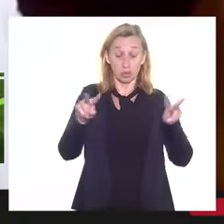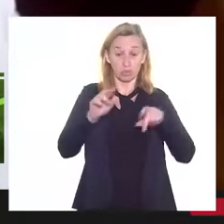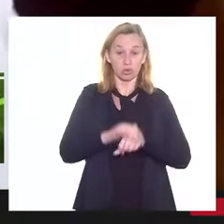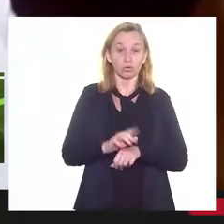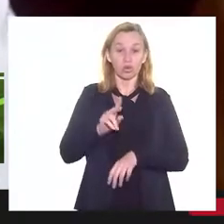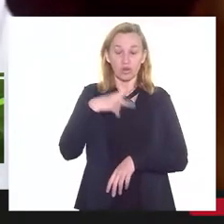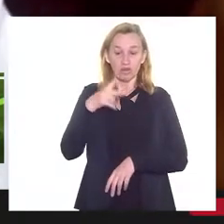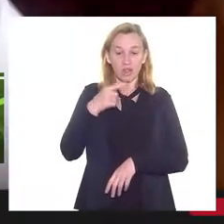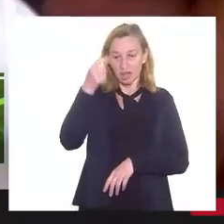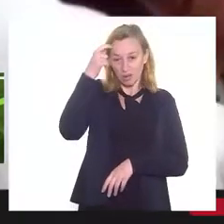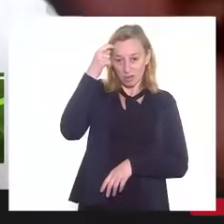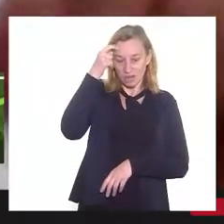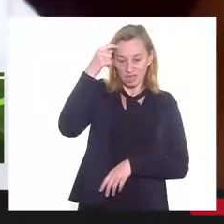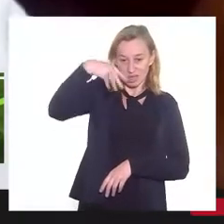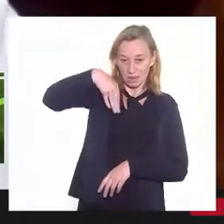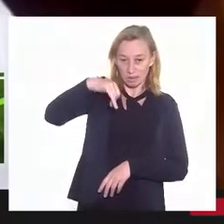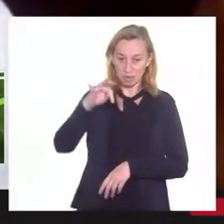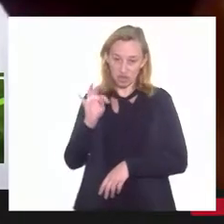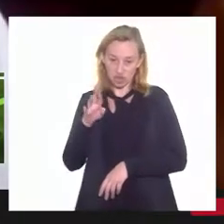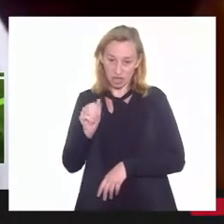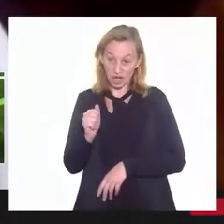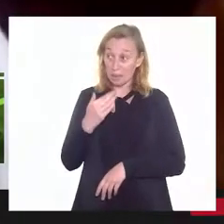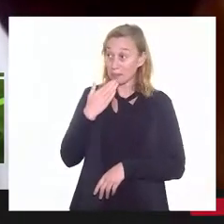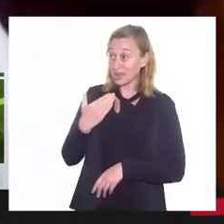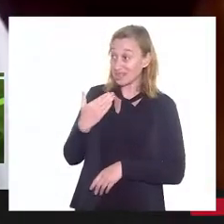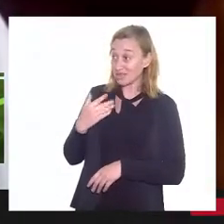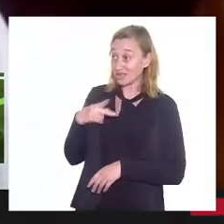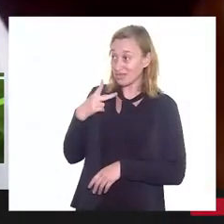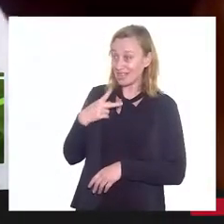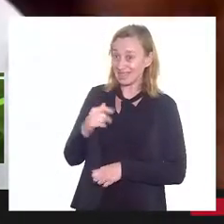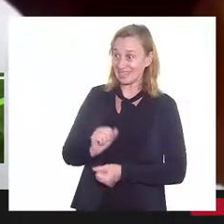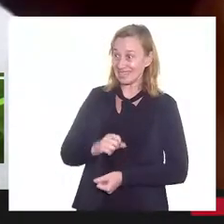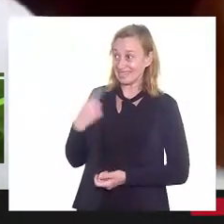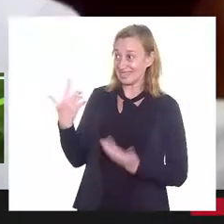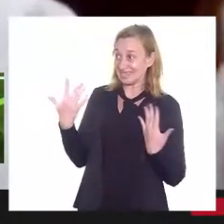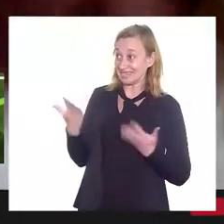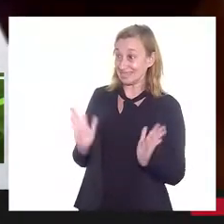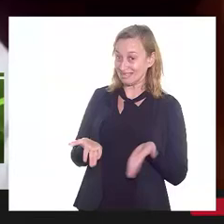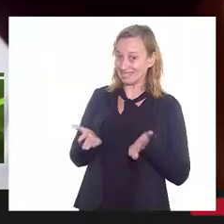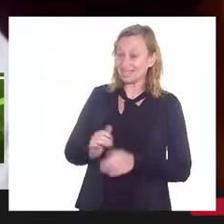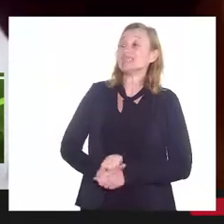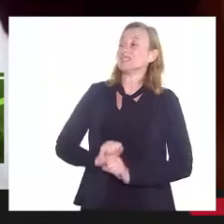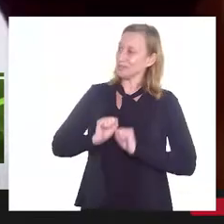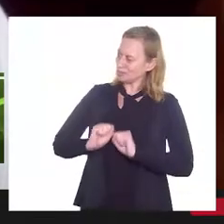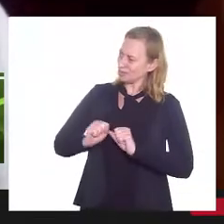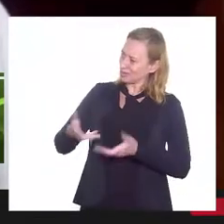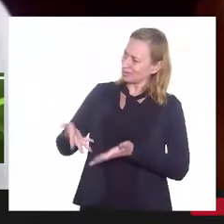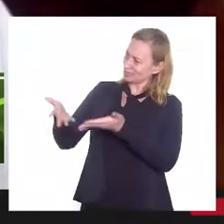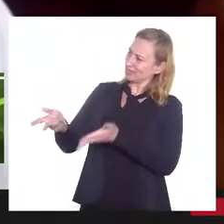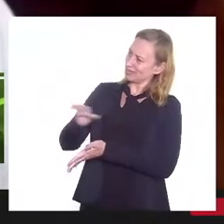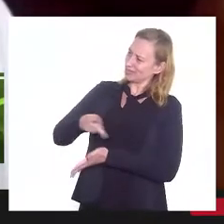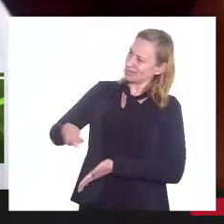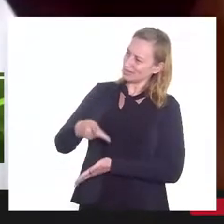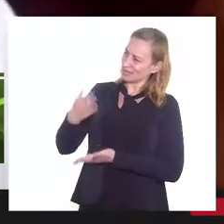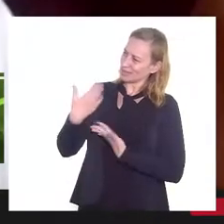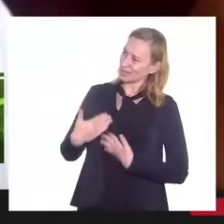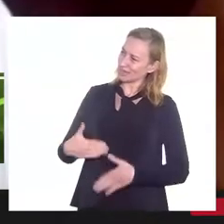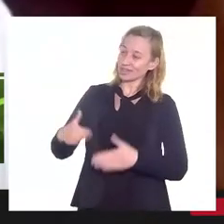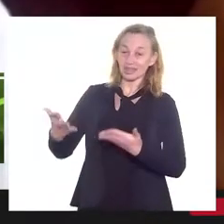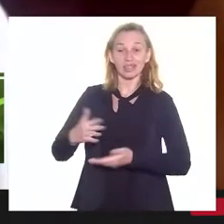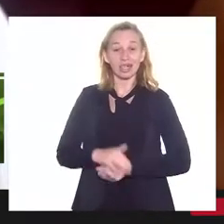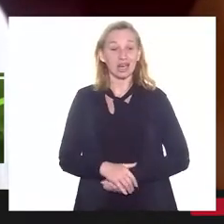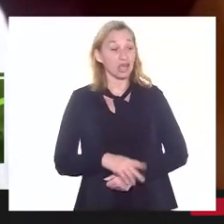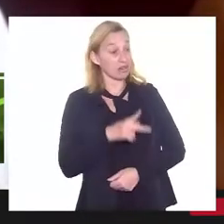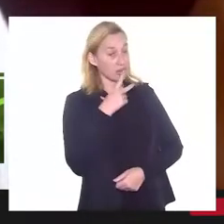falar da consciência mítica ela me pediu a palavra para ele vai ser agora foram professora fique à vontade e ela